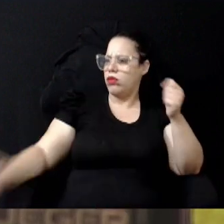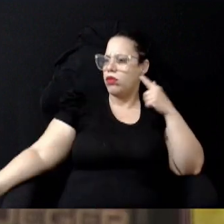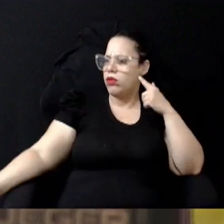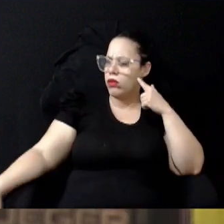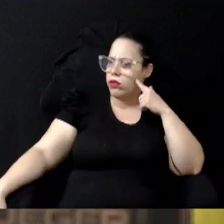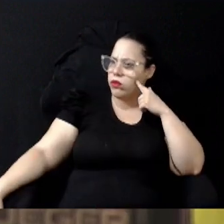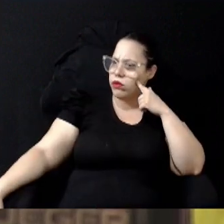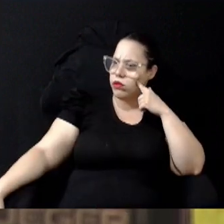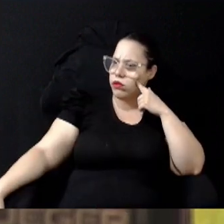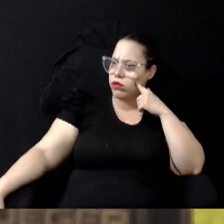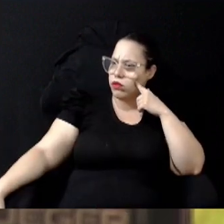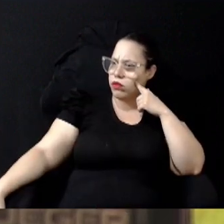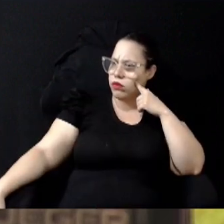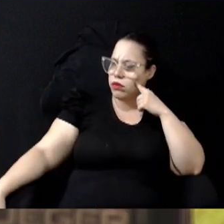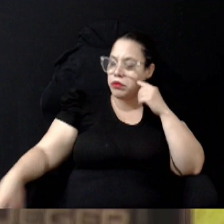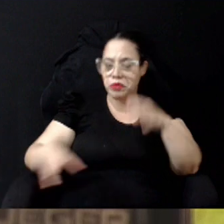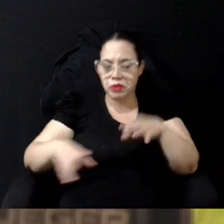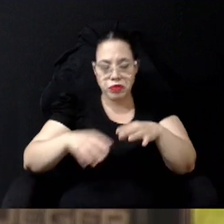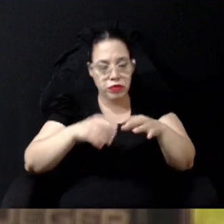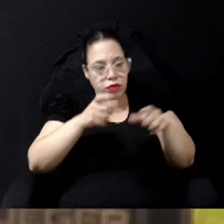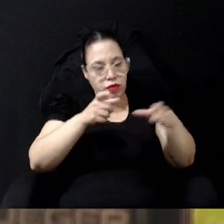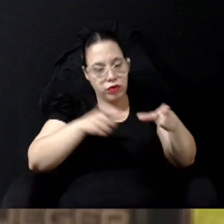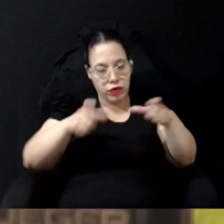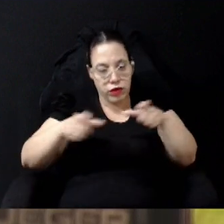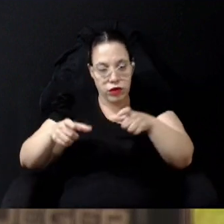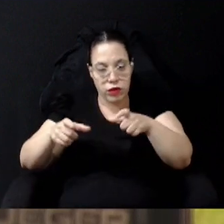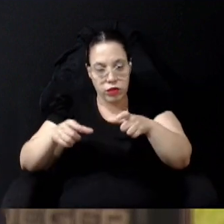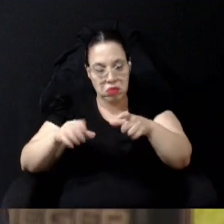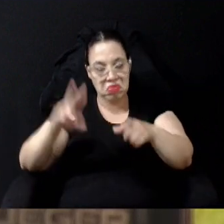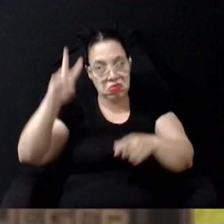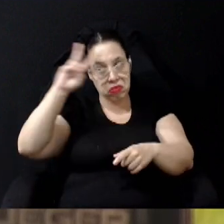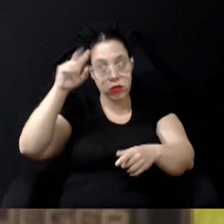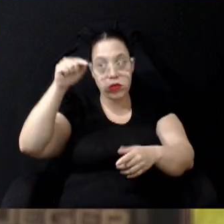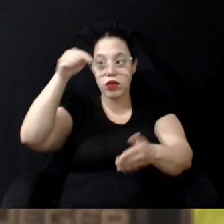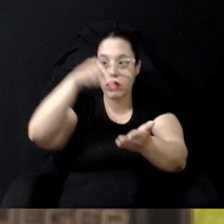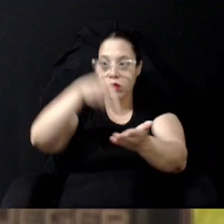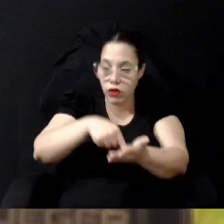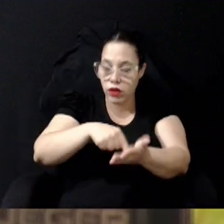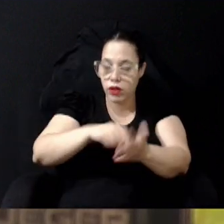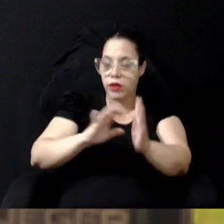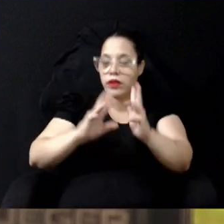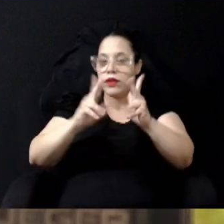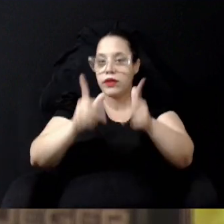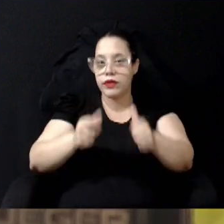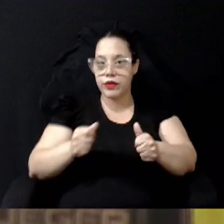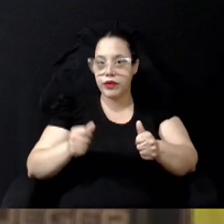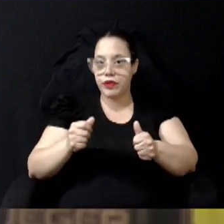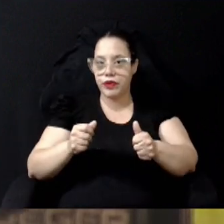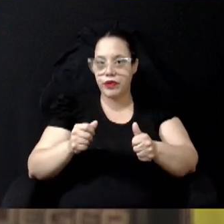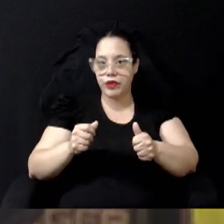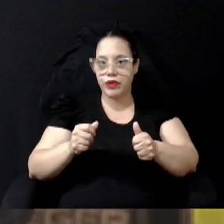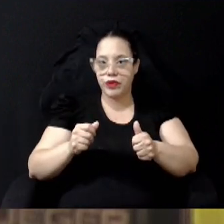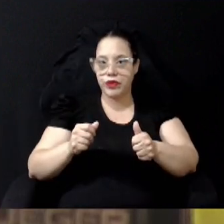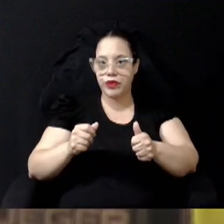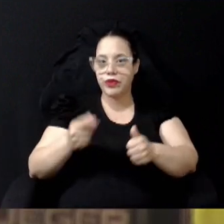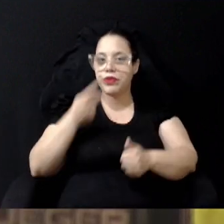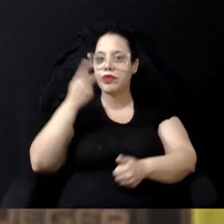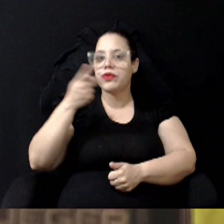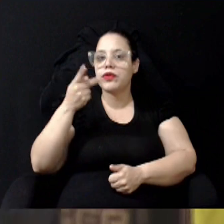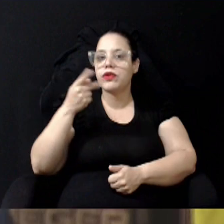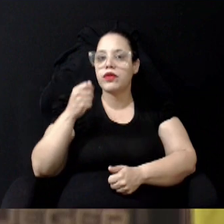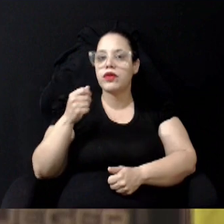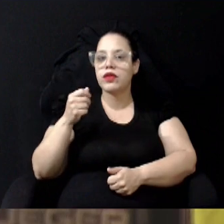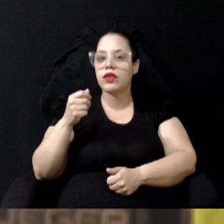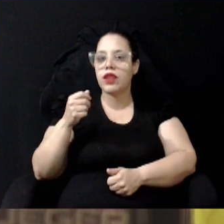monumentos históricos fiquem aqui, para que o futuro veja. E não a gente falar assim, lembra quando tinha tal coisa